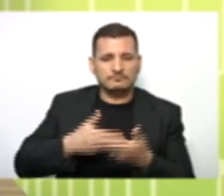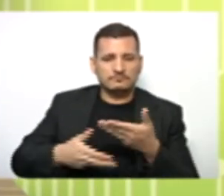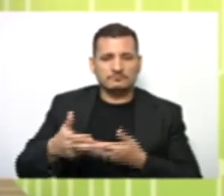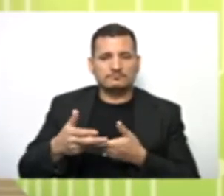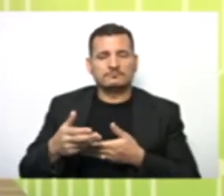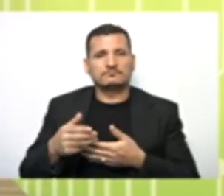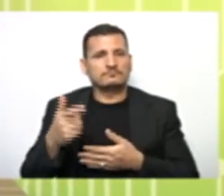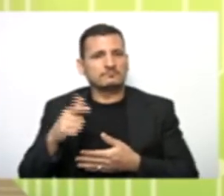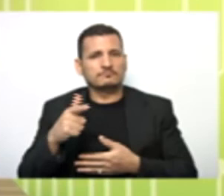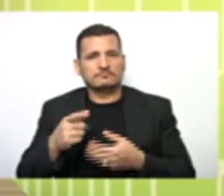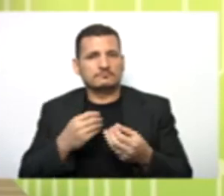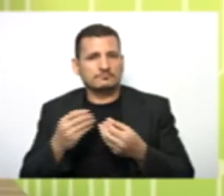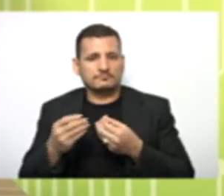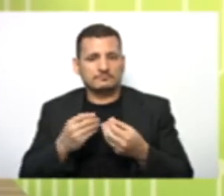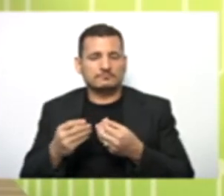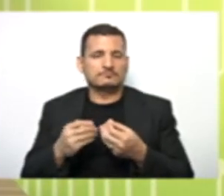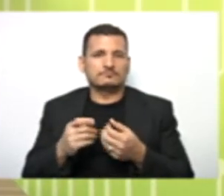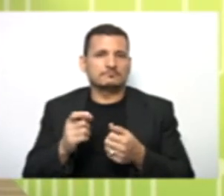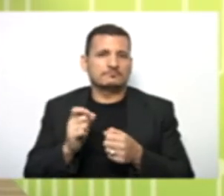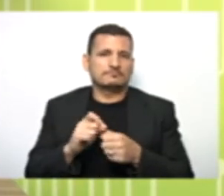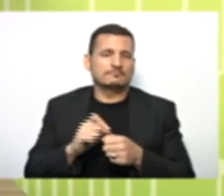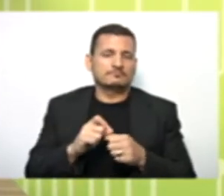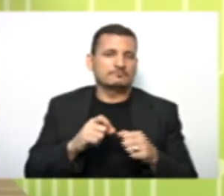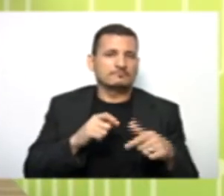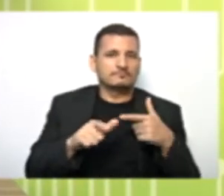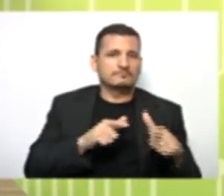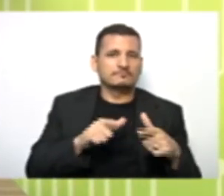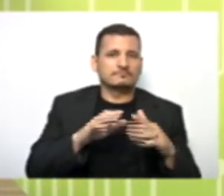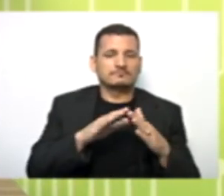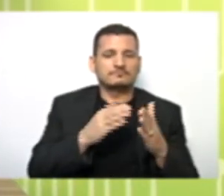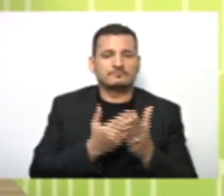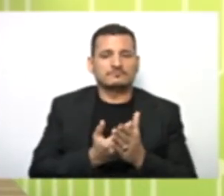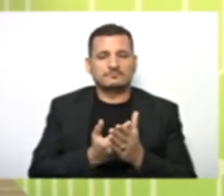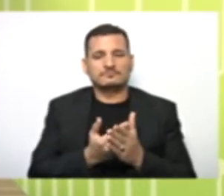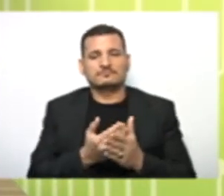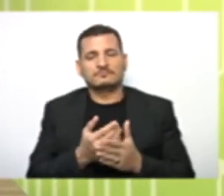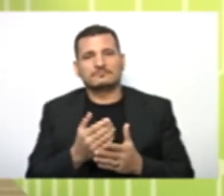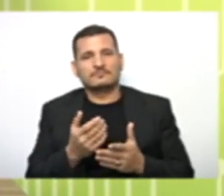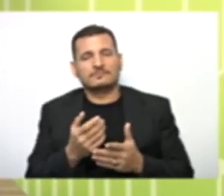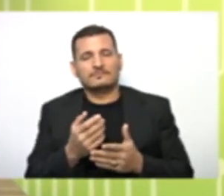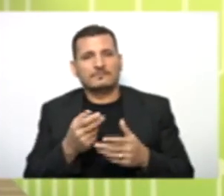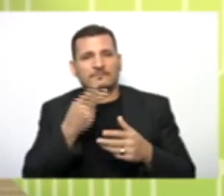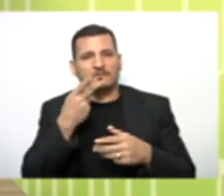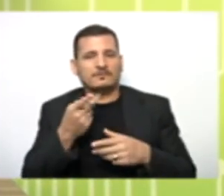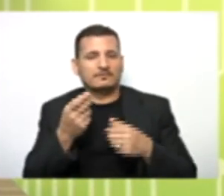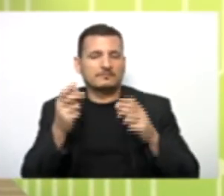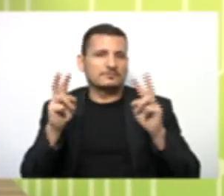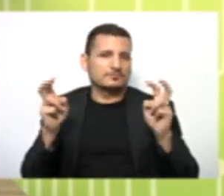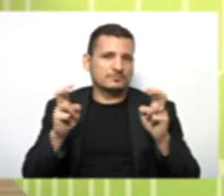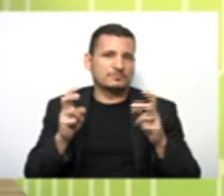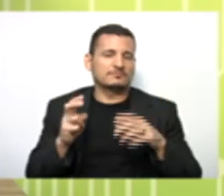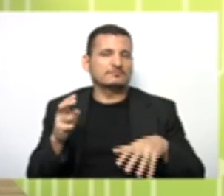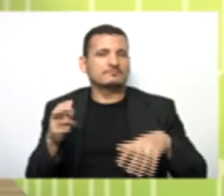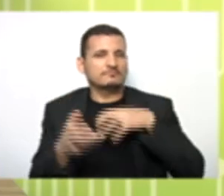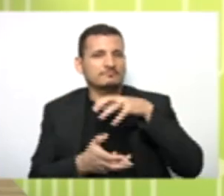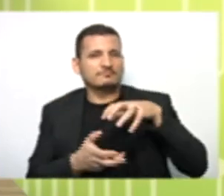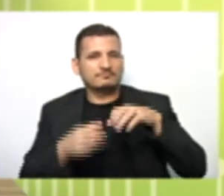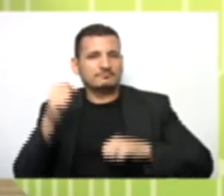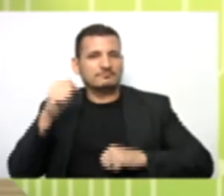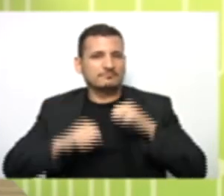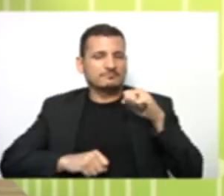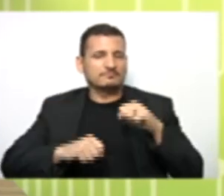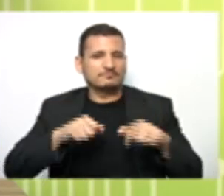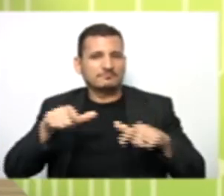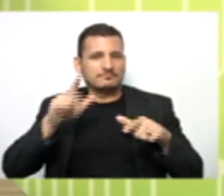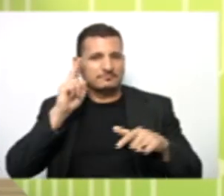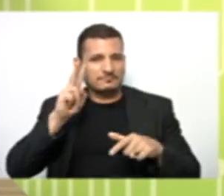não tem como fazer o trabalho da escola, vamos dizer assim, né, professora? Deixar, tem que falar sobre, sei lá, Revolução Industrial, um trabalho de história. Se